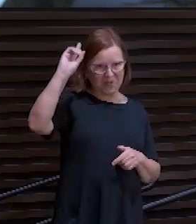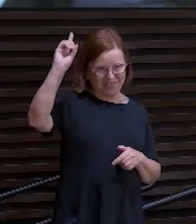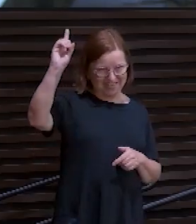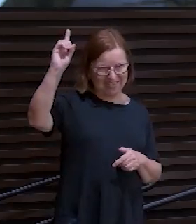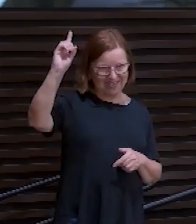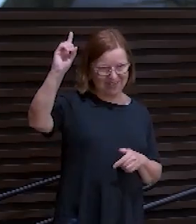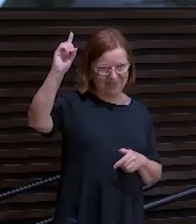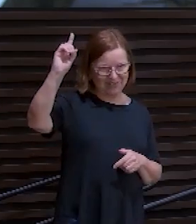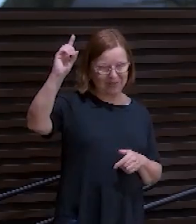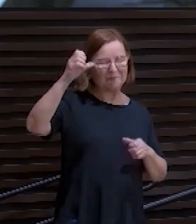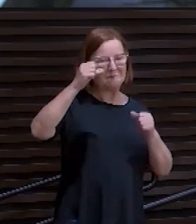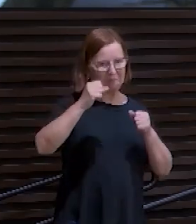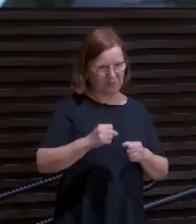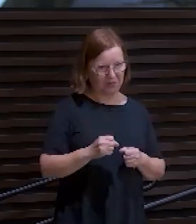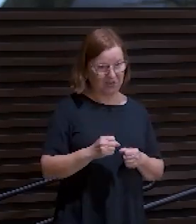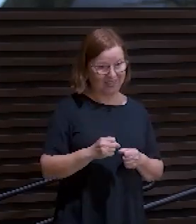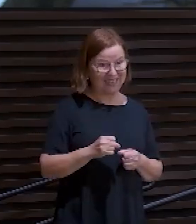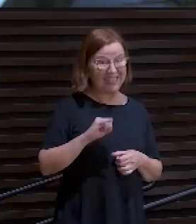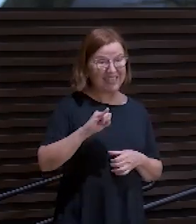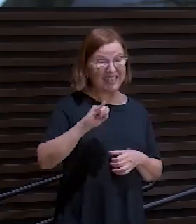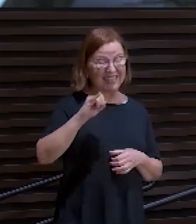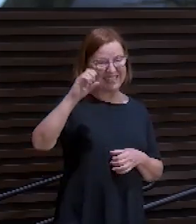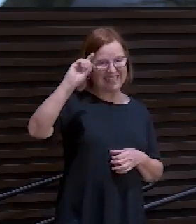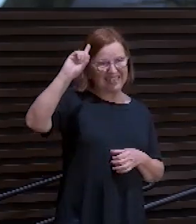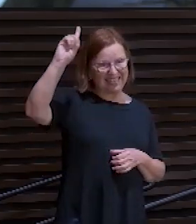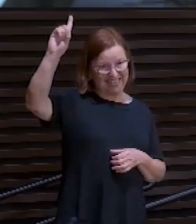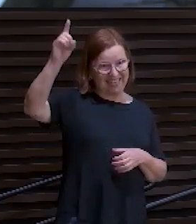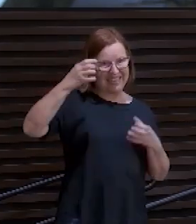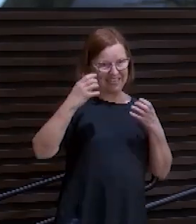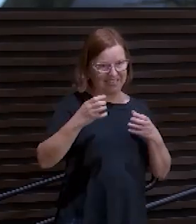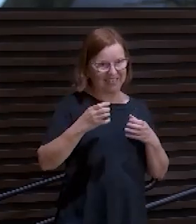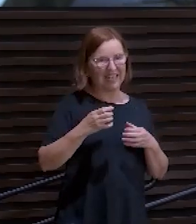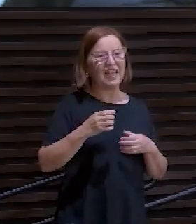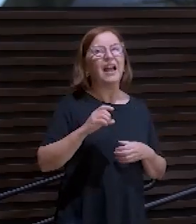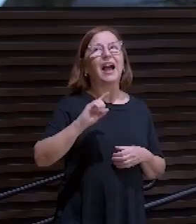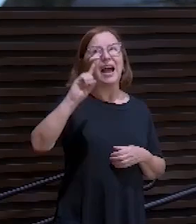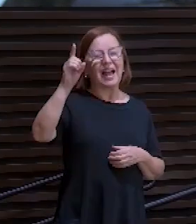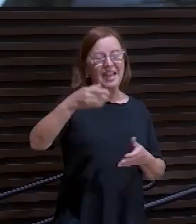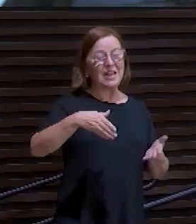quiser, Ele me dará a interpretação do teu sonho.